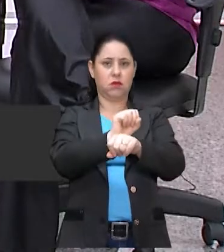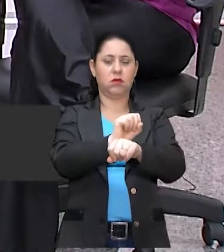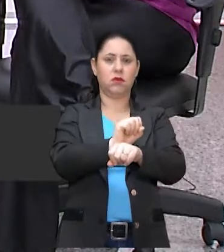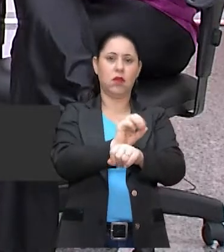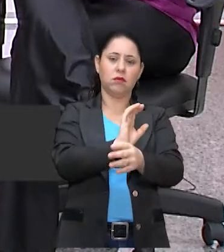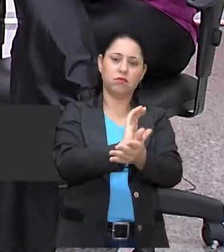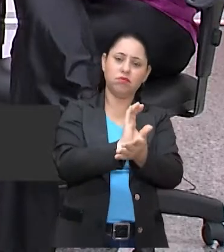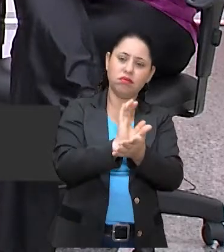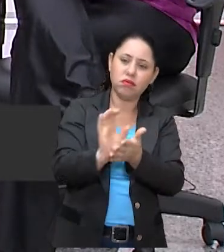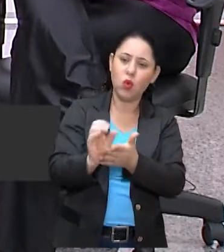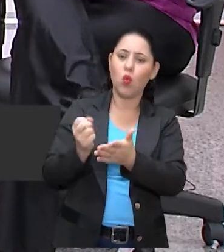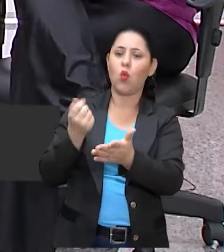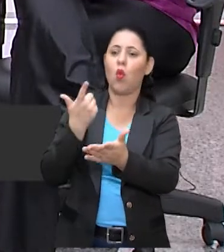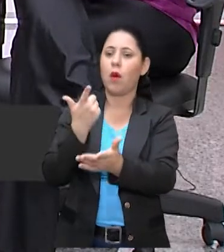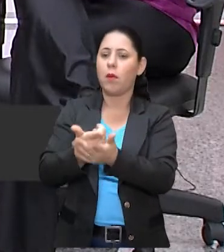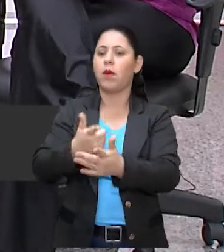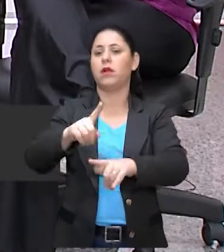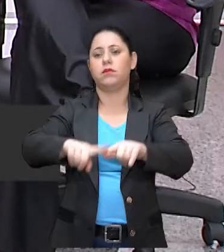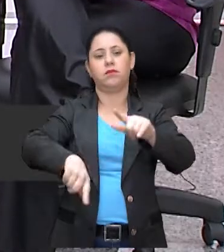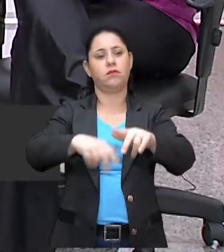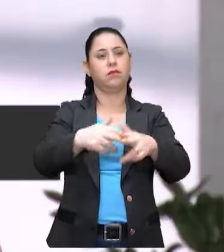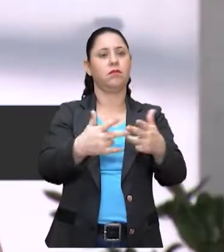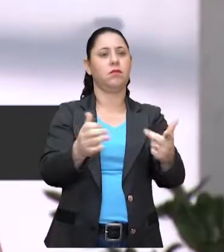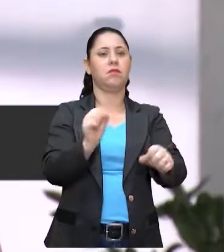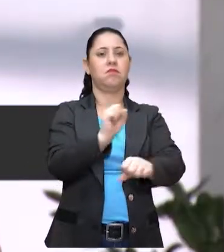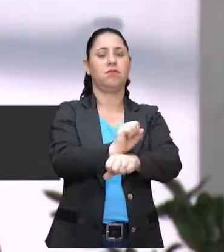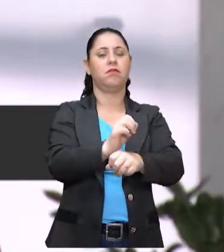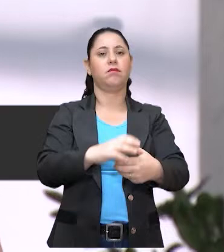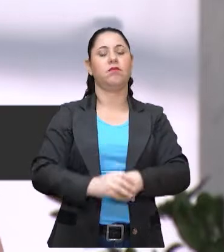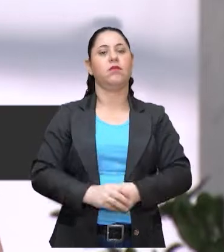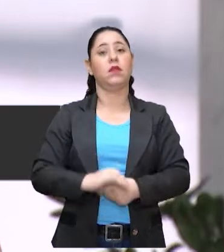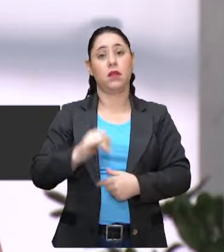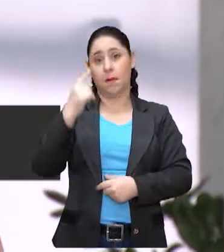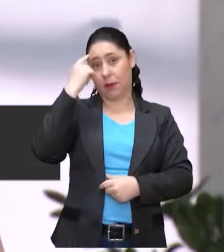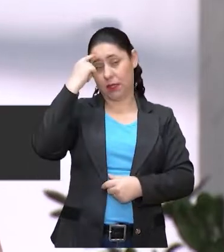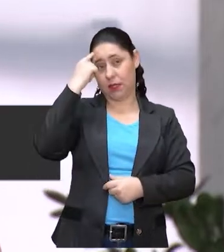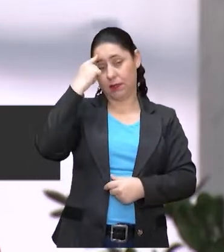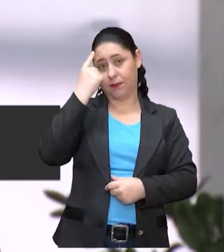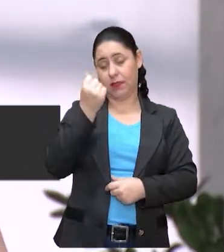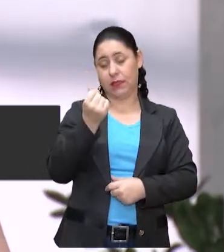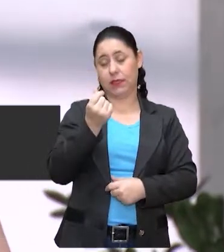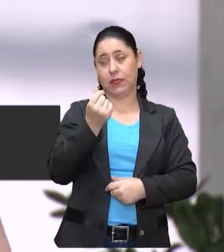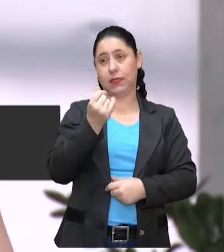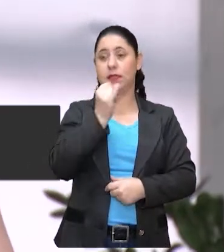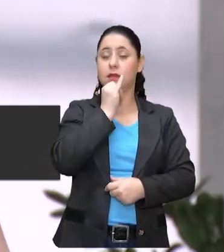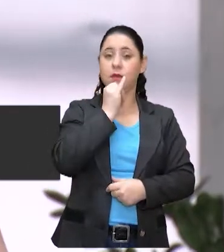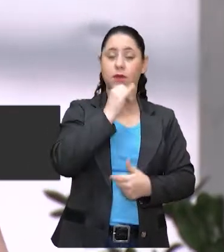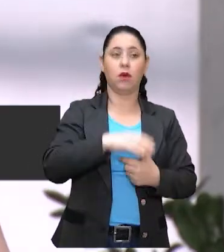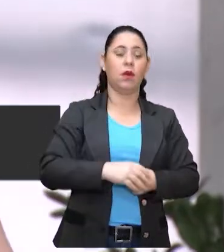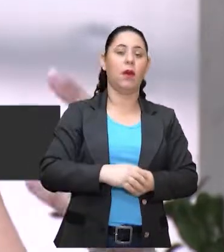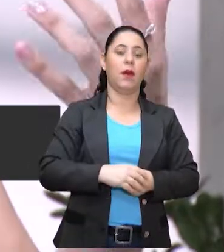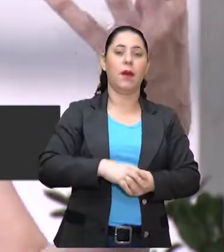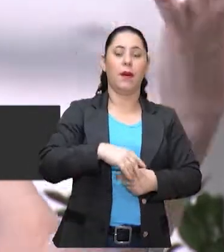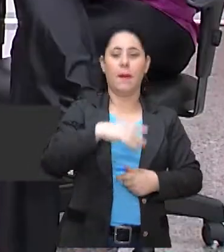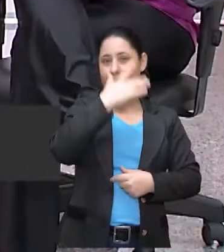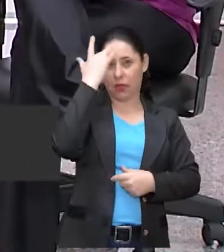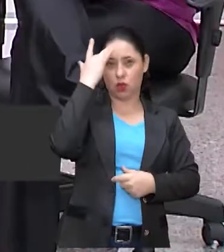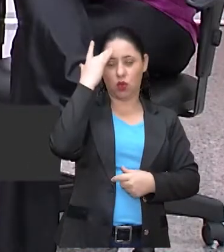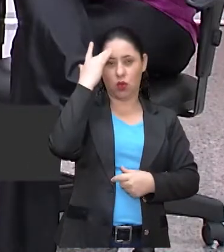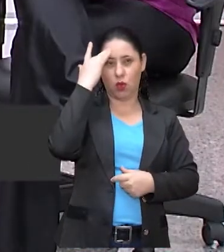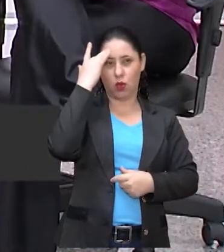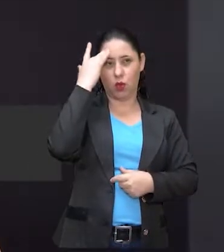comprar alguma coisa. Vamos assim, se eu pensar em investimentos de pessoa jurídica, se a pessoa está pensando, será que agora é a hora de eu melhorar a